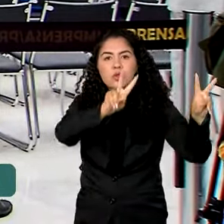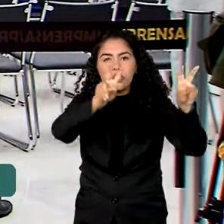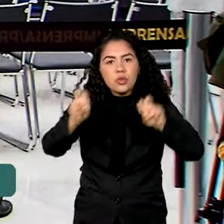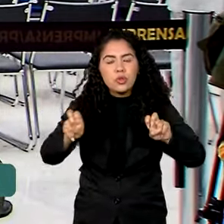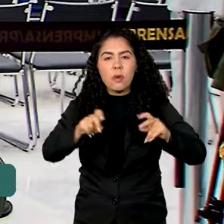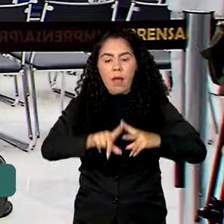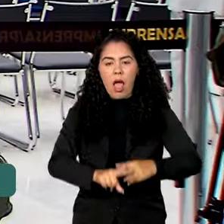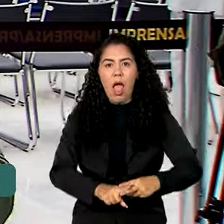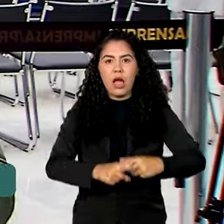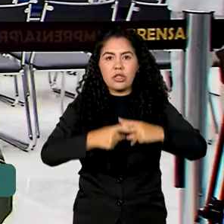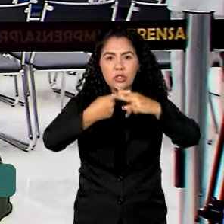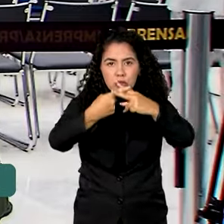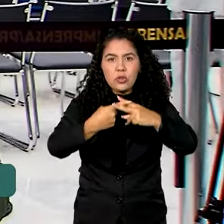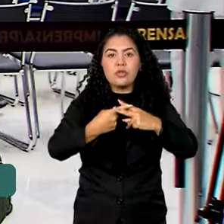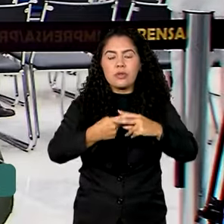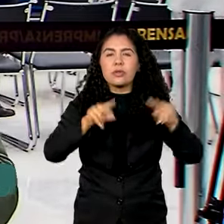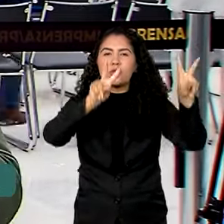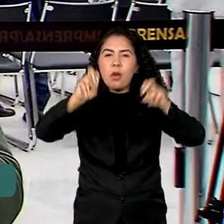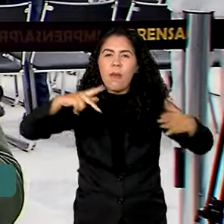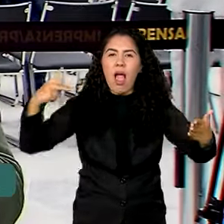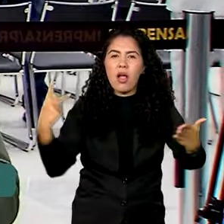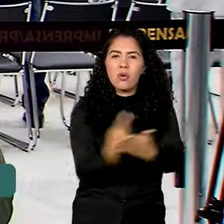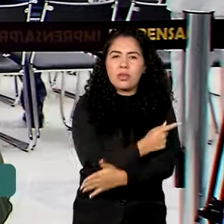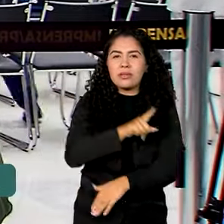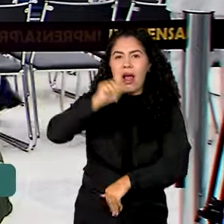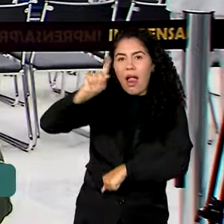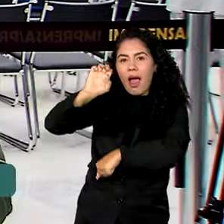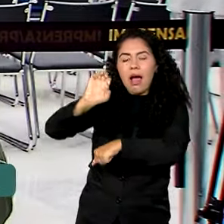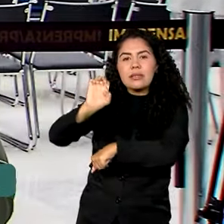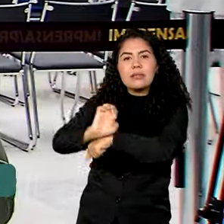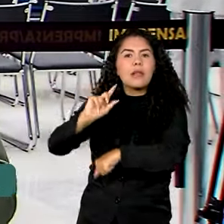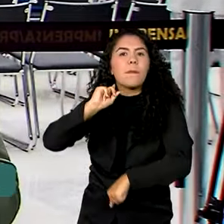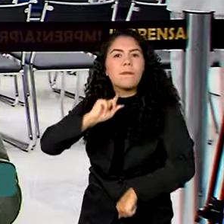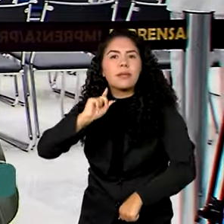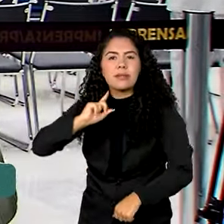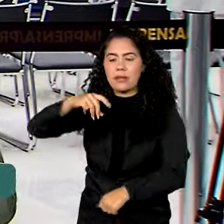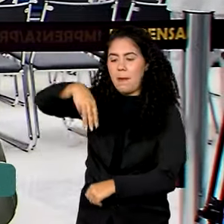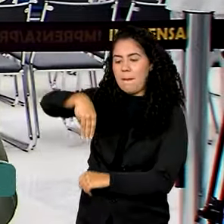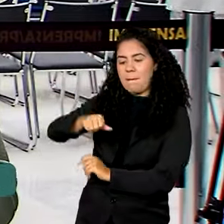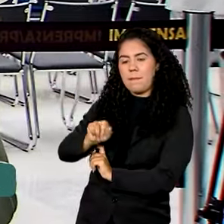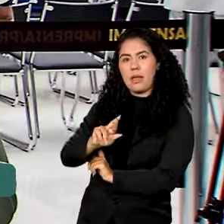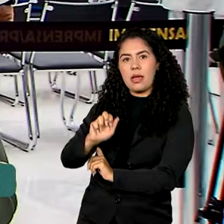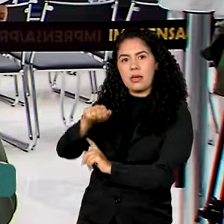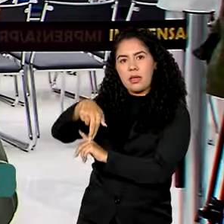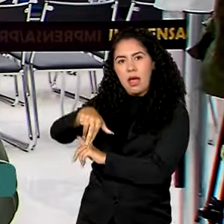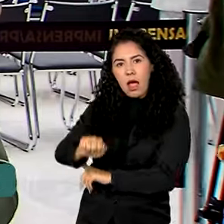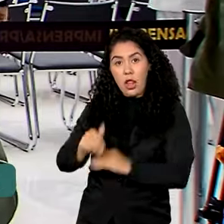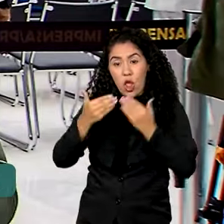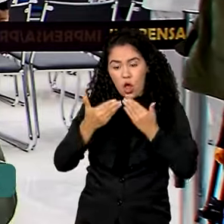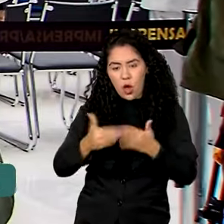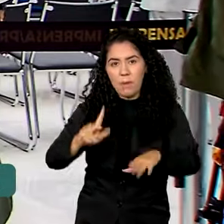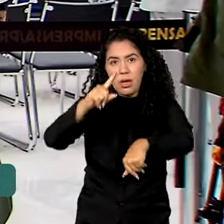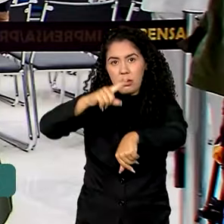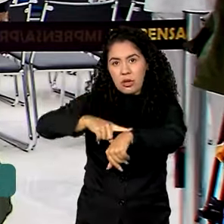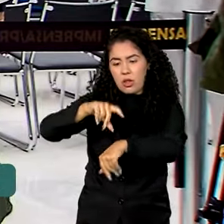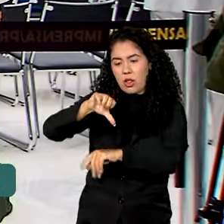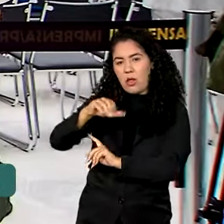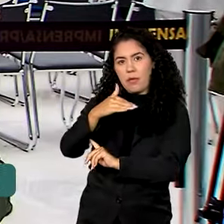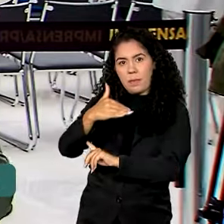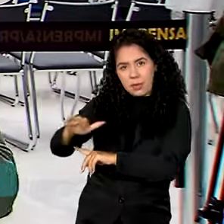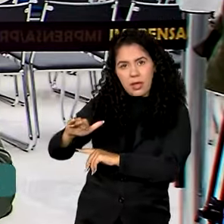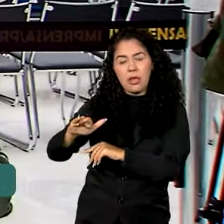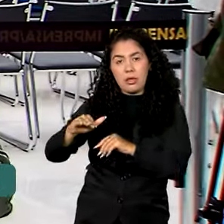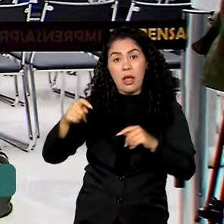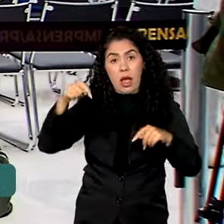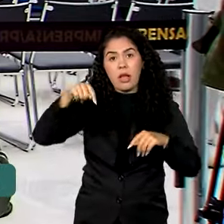de ajustamento de conduta de Mariana. Essa reunião ela vai começar às 9h30 da manhã, com vários representantes aqui em